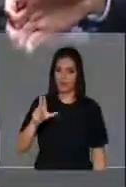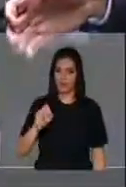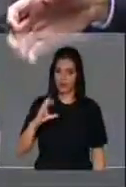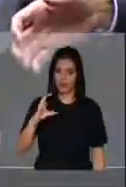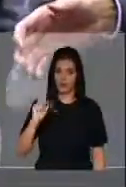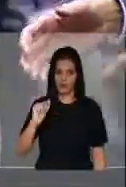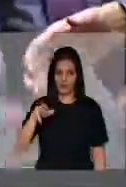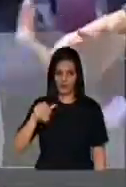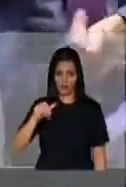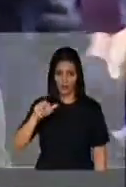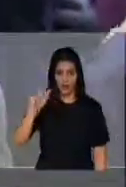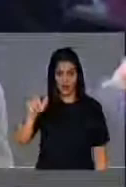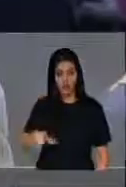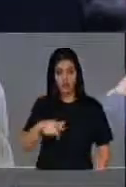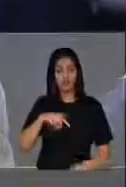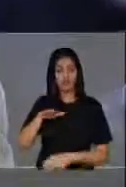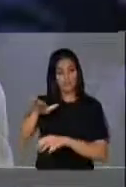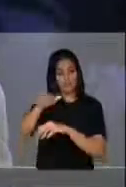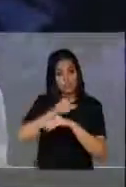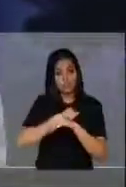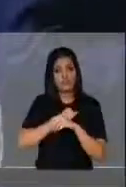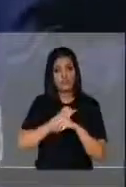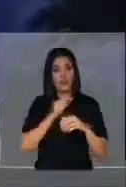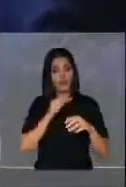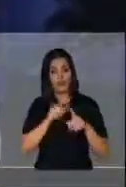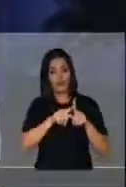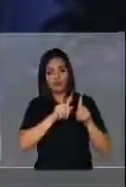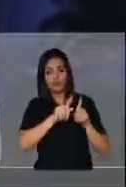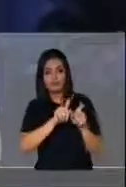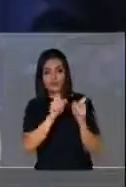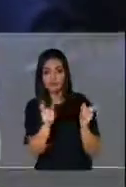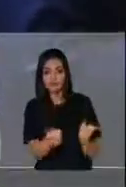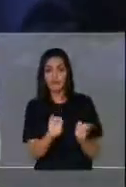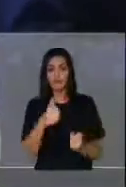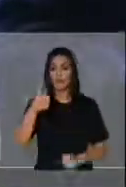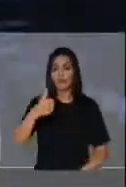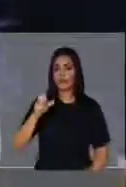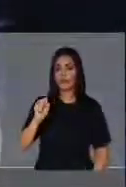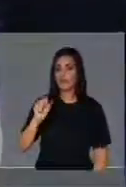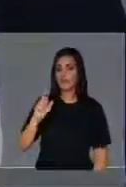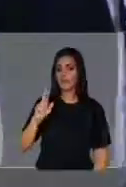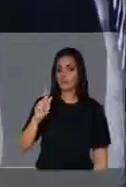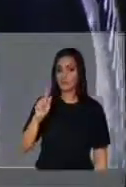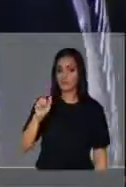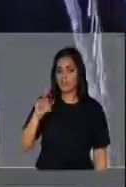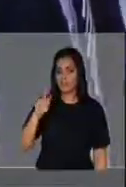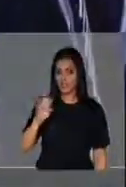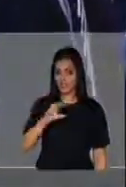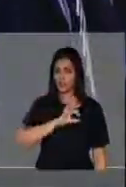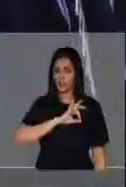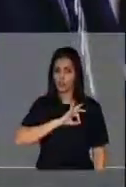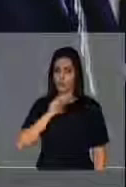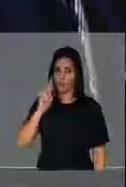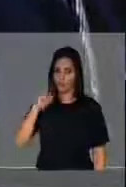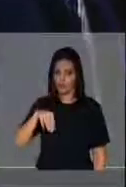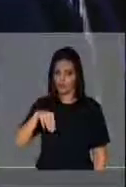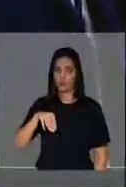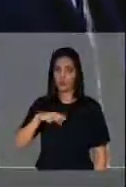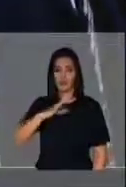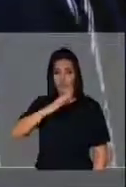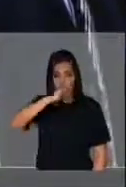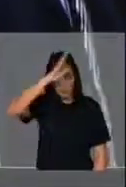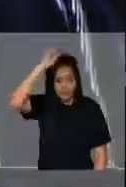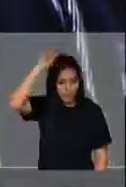possa convocar os primeiros sargentos da Polícia Militar de Pernambuco e dos bombeiros